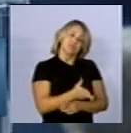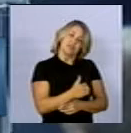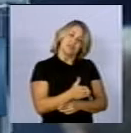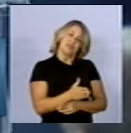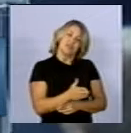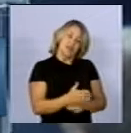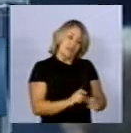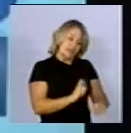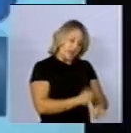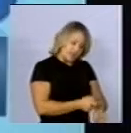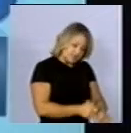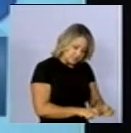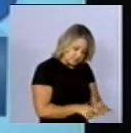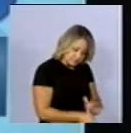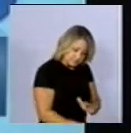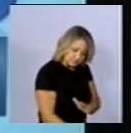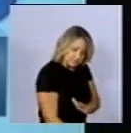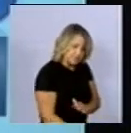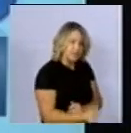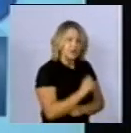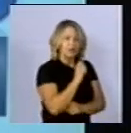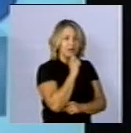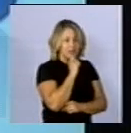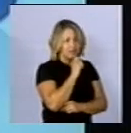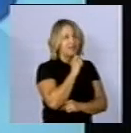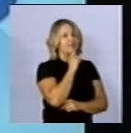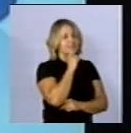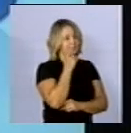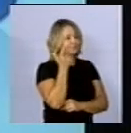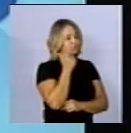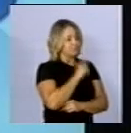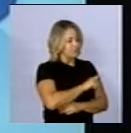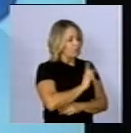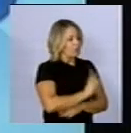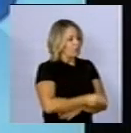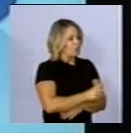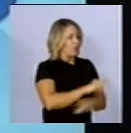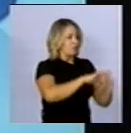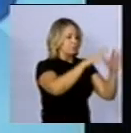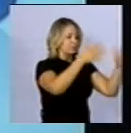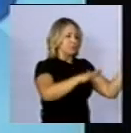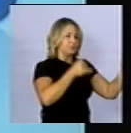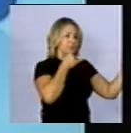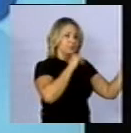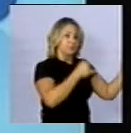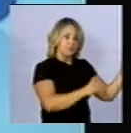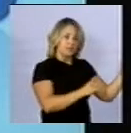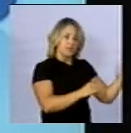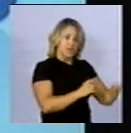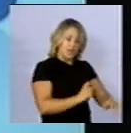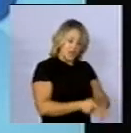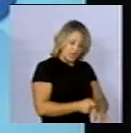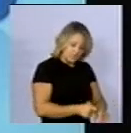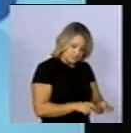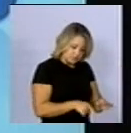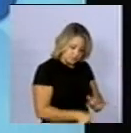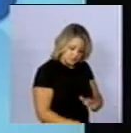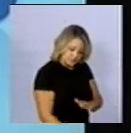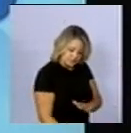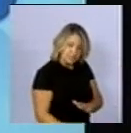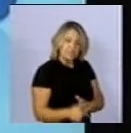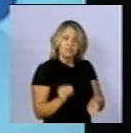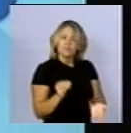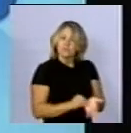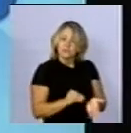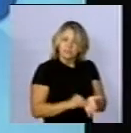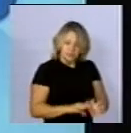a linha subterrânea ainda gera campo magnético a linha subterrânea sem a blindagem implica na